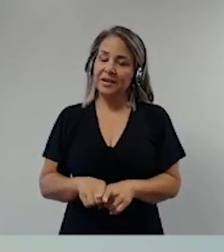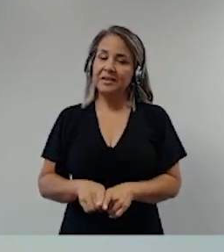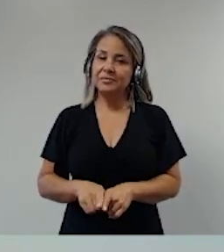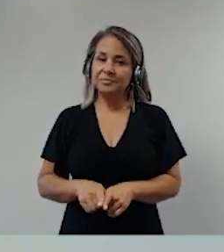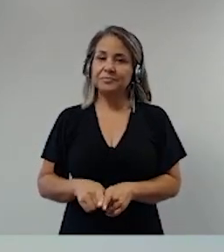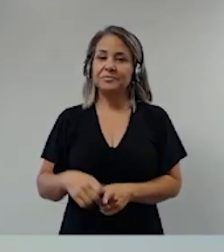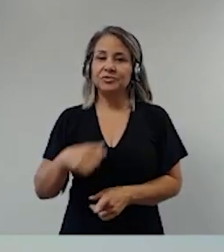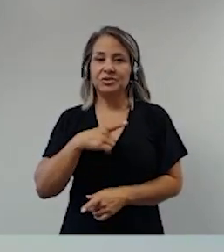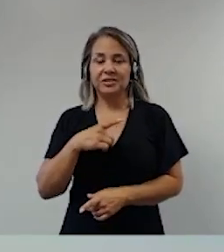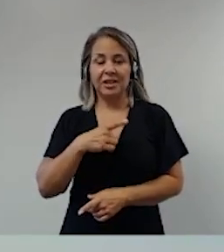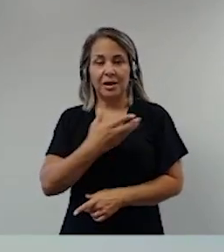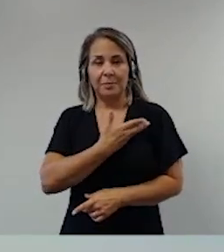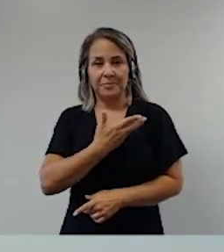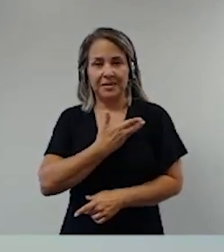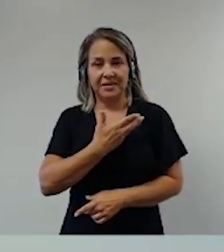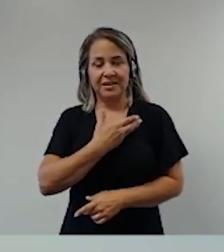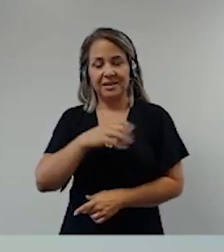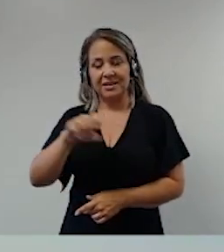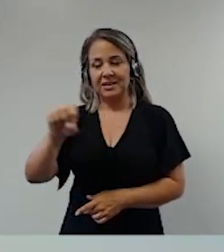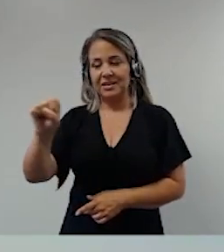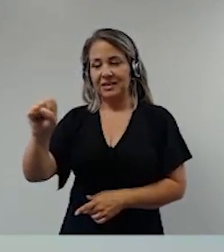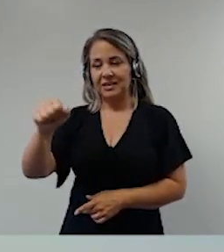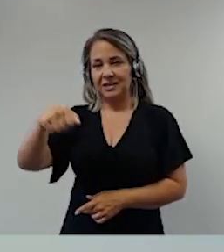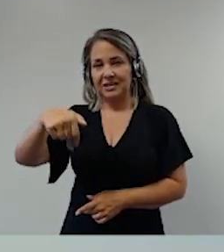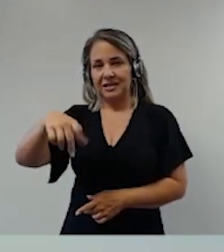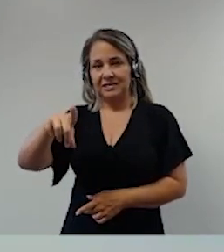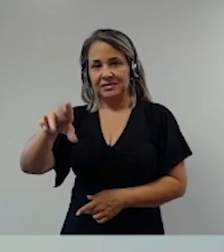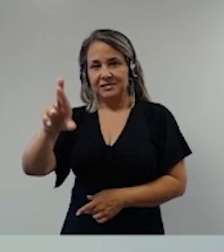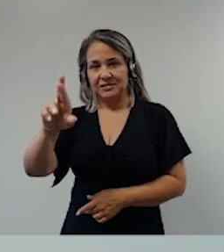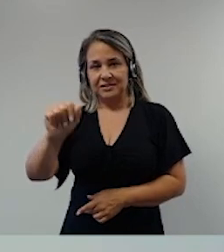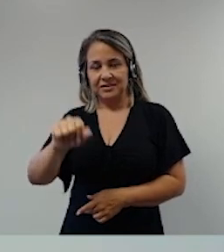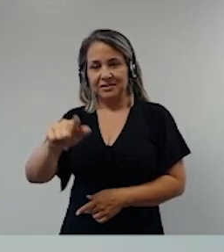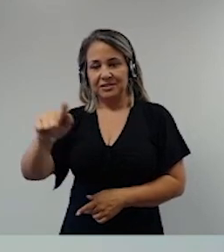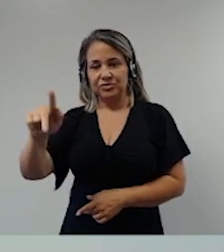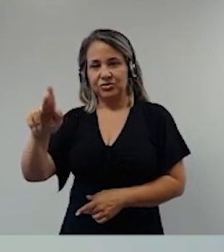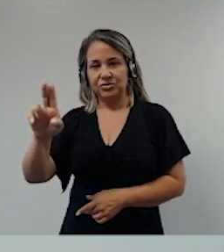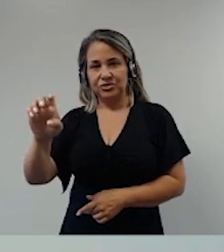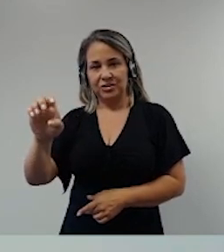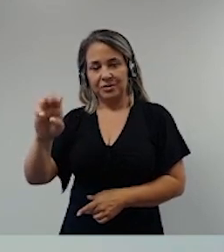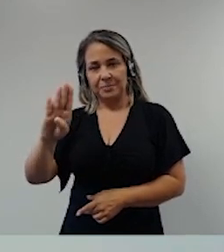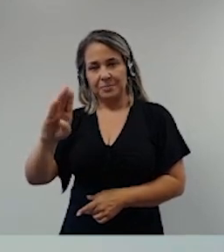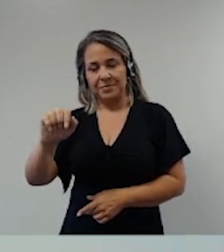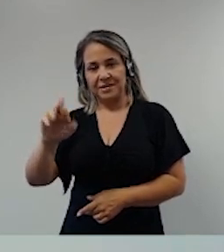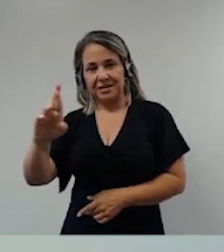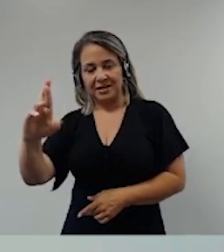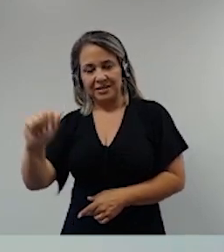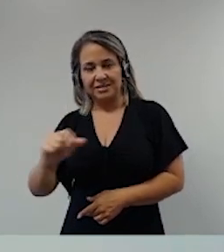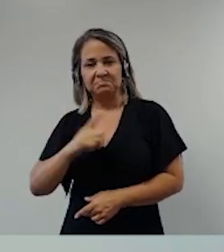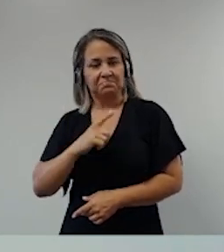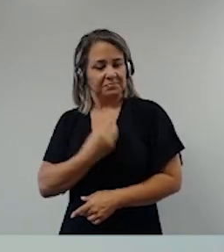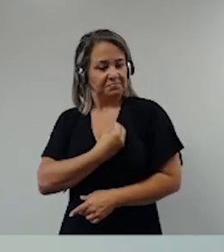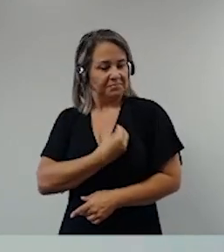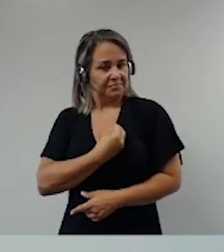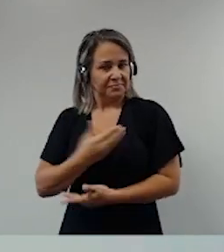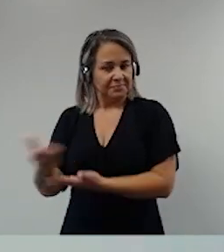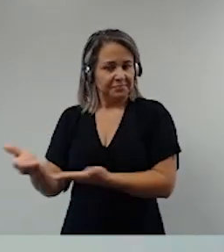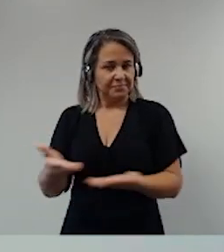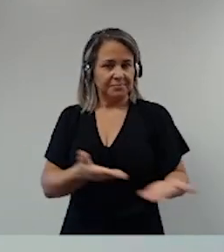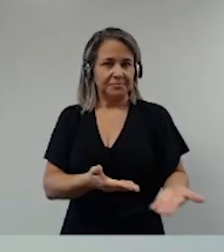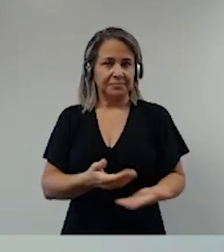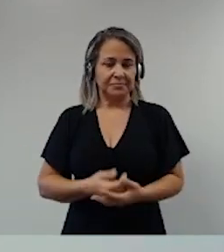a nossa colega, a doutora Sandra Gebara, que muito nos honra com a sua presença,